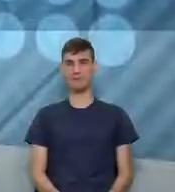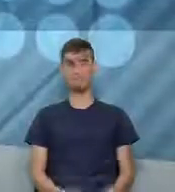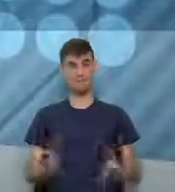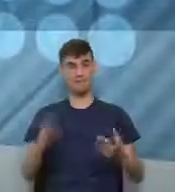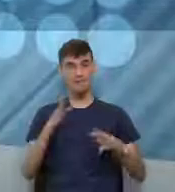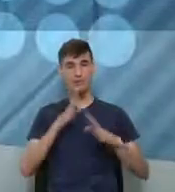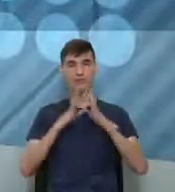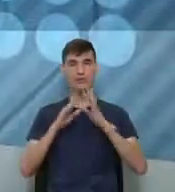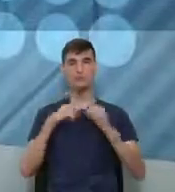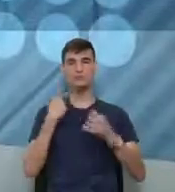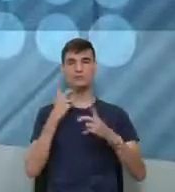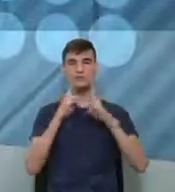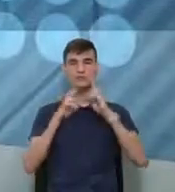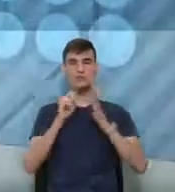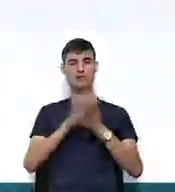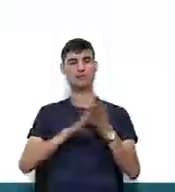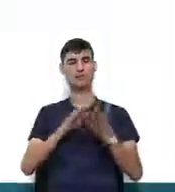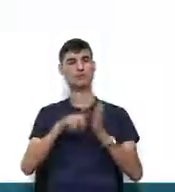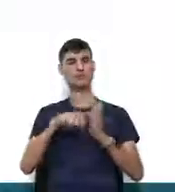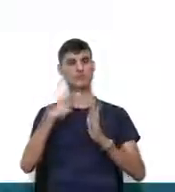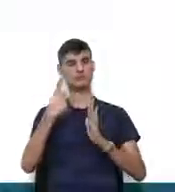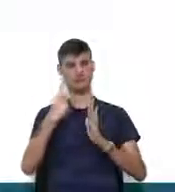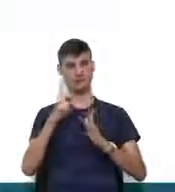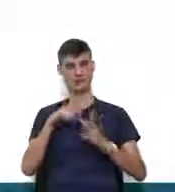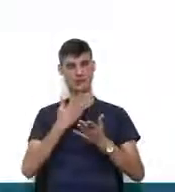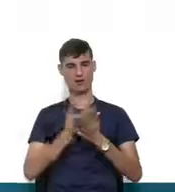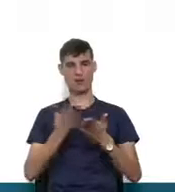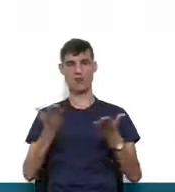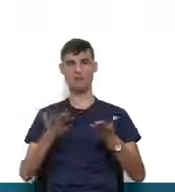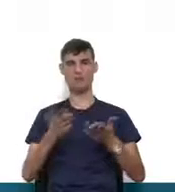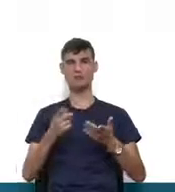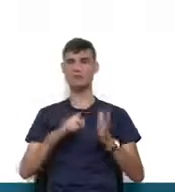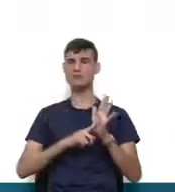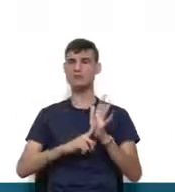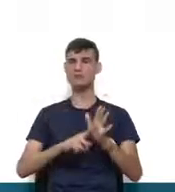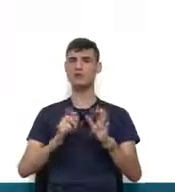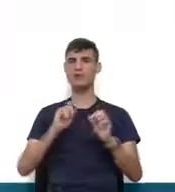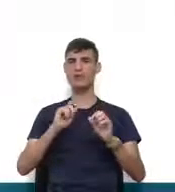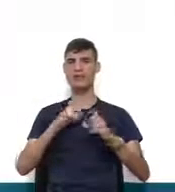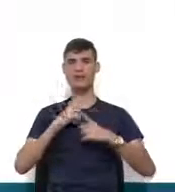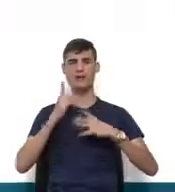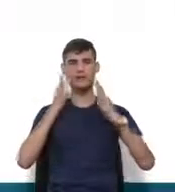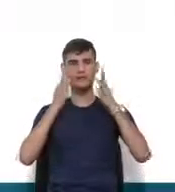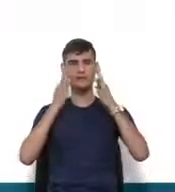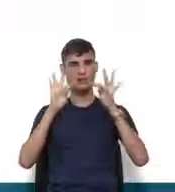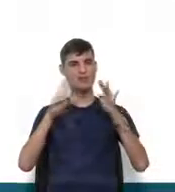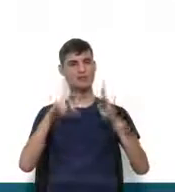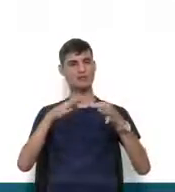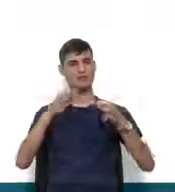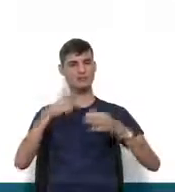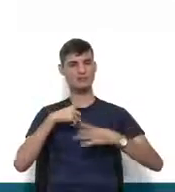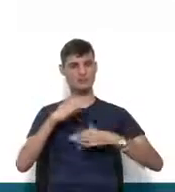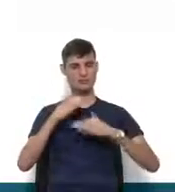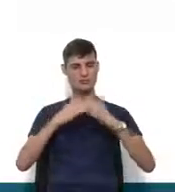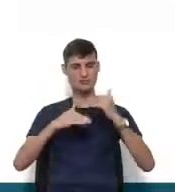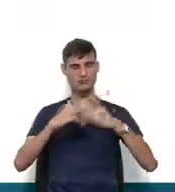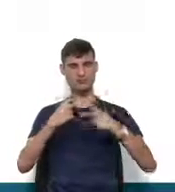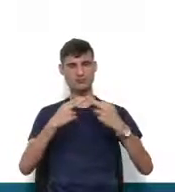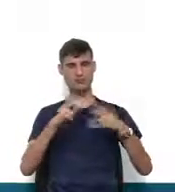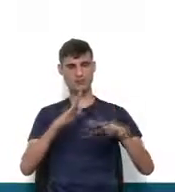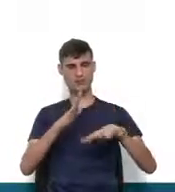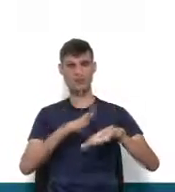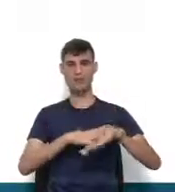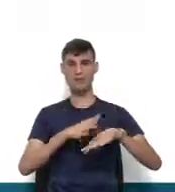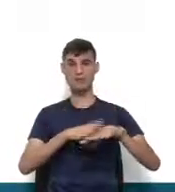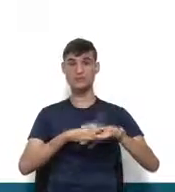Vamos conhecer a nossa primeira situação-problema da aula de hoje. Apresentar os fundamentos teóricos de certas ferramentas matemáticas